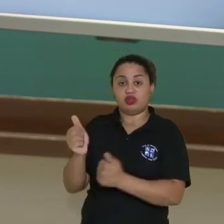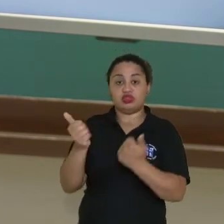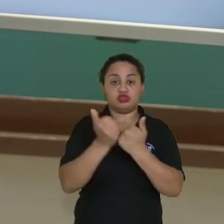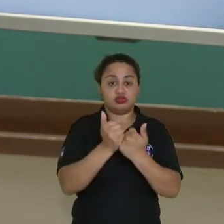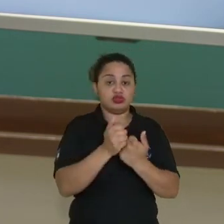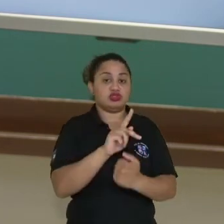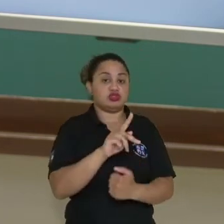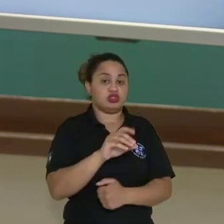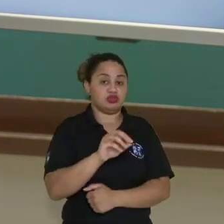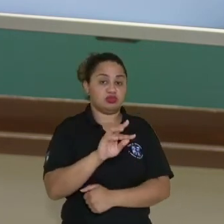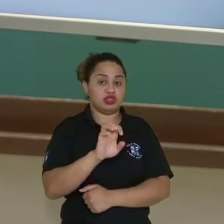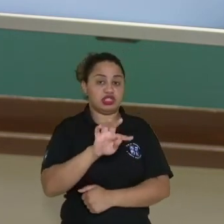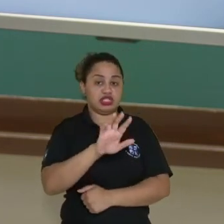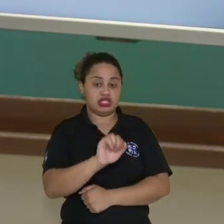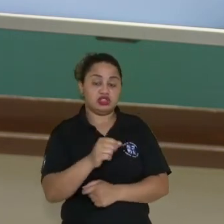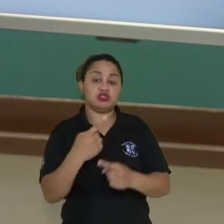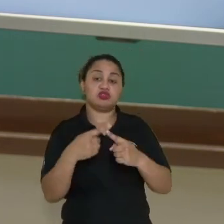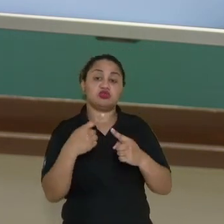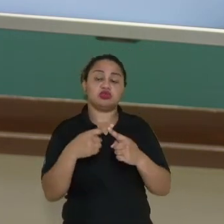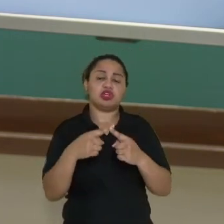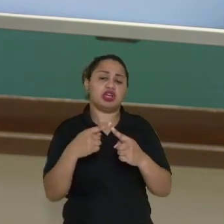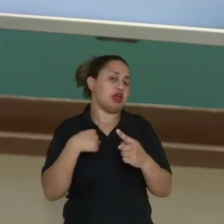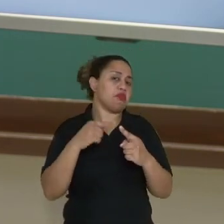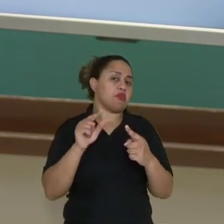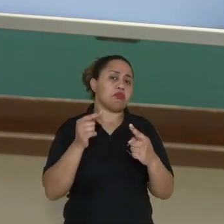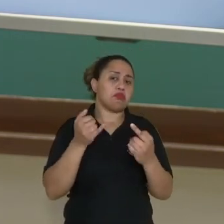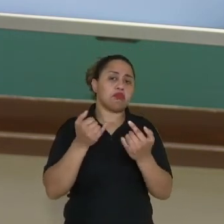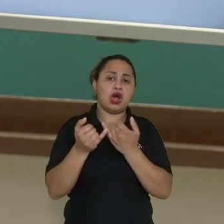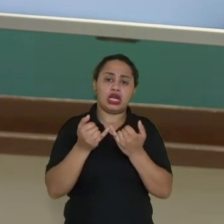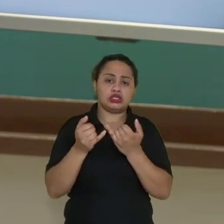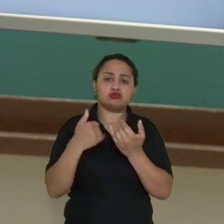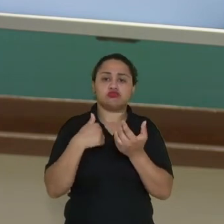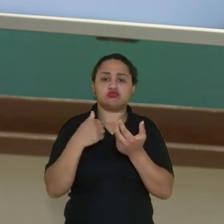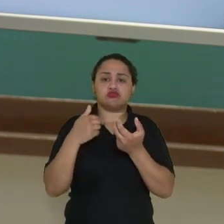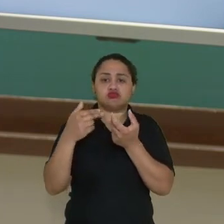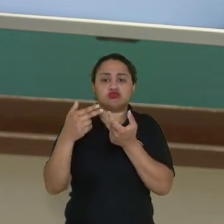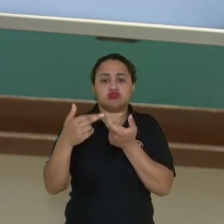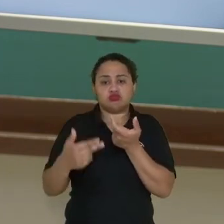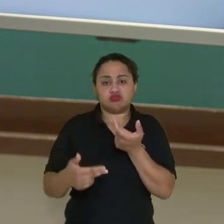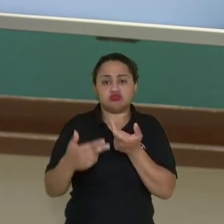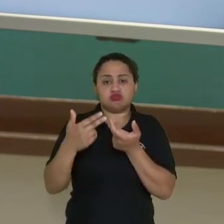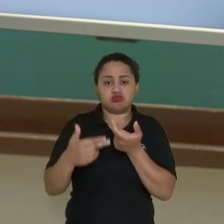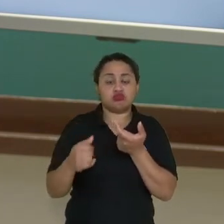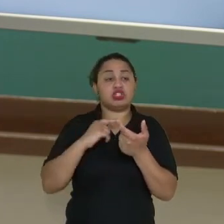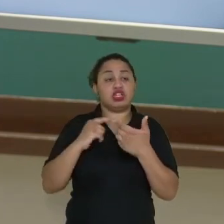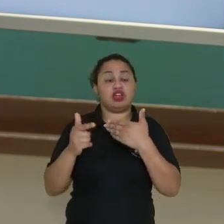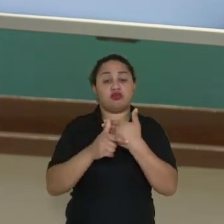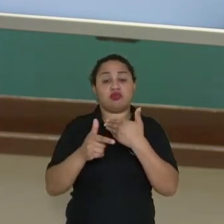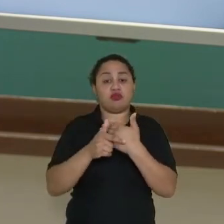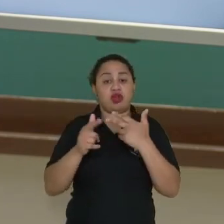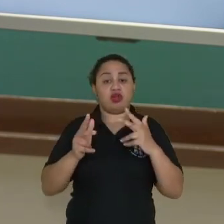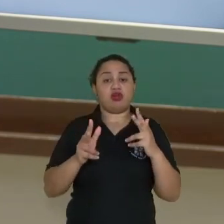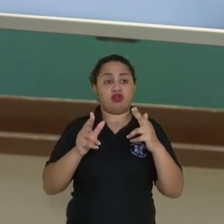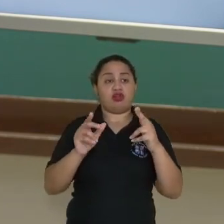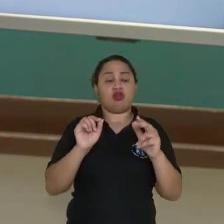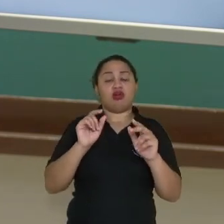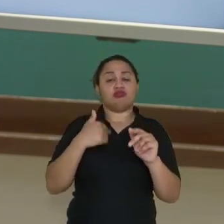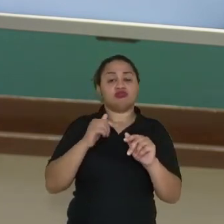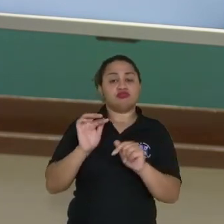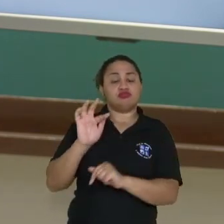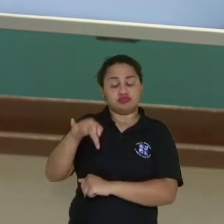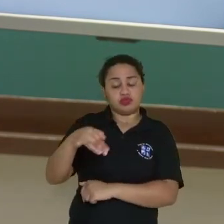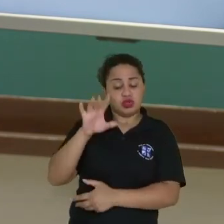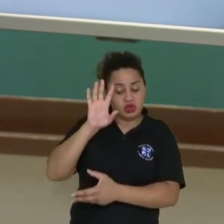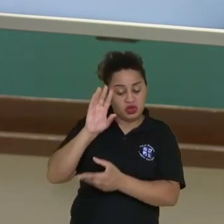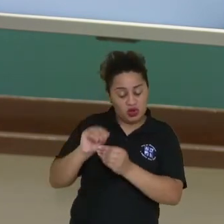portanto, porque tem ali uma relação sinonímica, de sinônimo, né? Ela ocupa ali uma função que é conclusão, da ideia